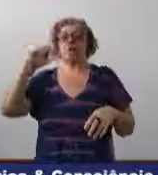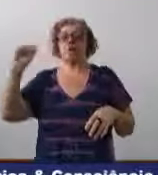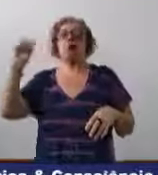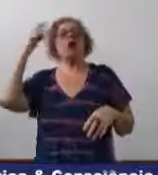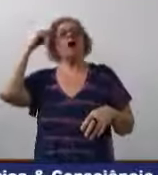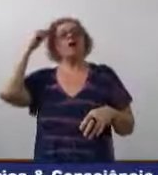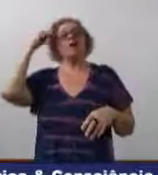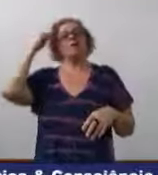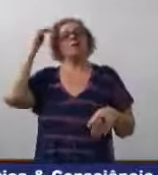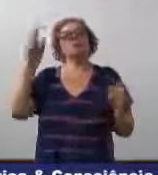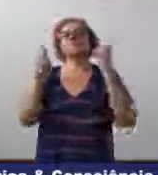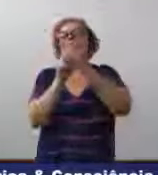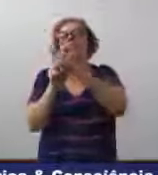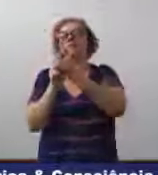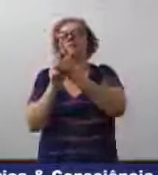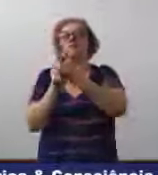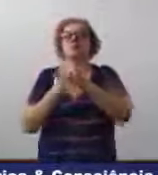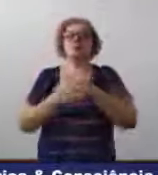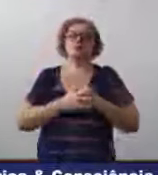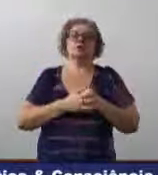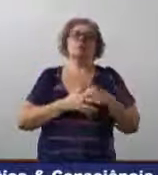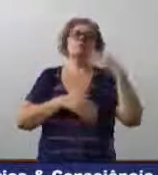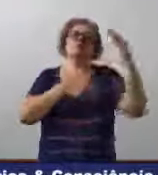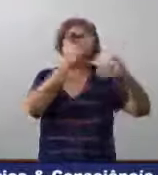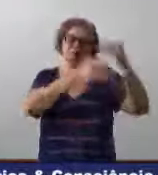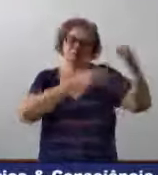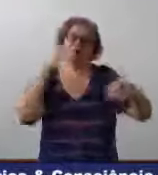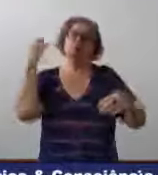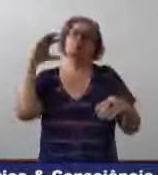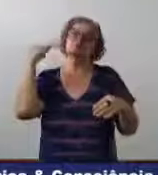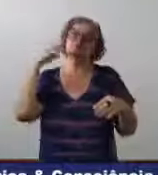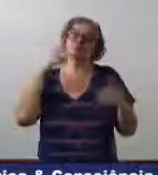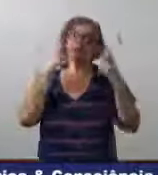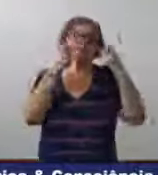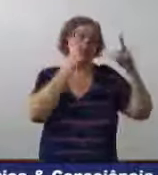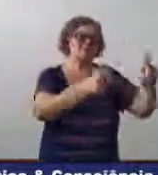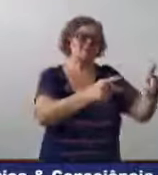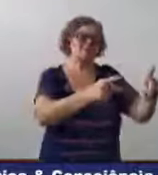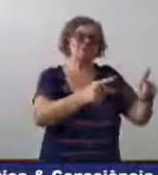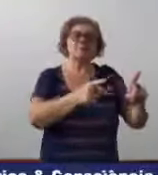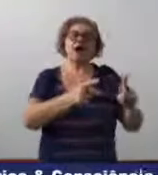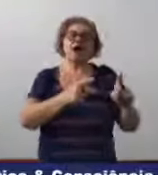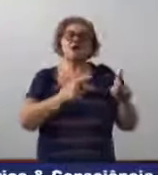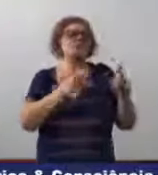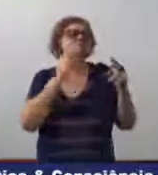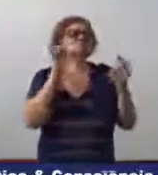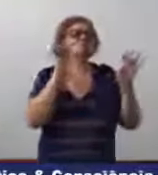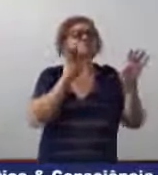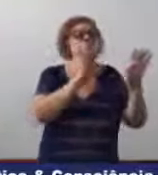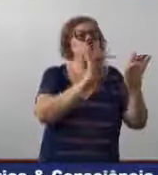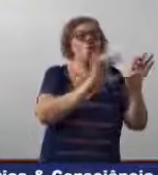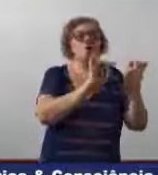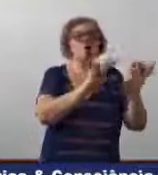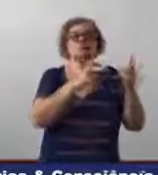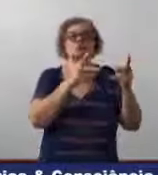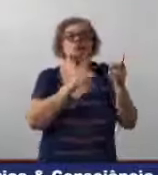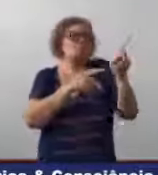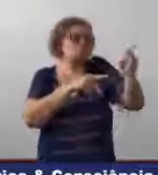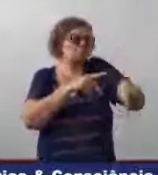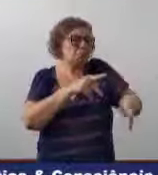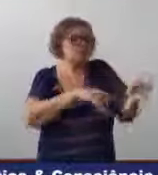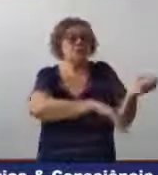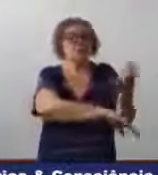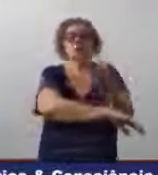Encontro. Porque durante muito tempo a ciência, observando apenas os aspectos materialistas da